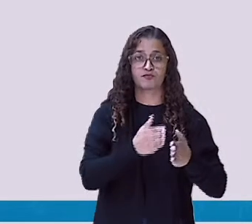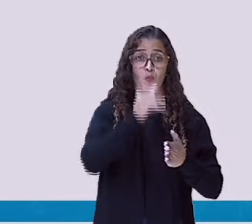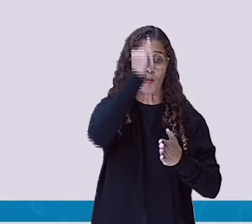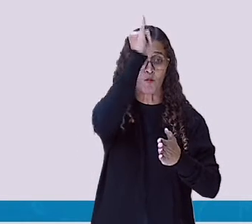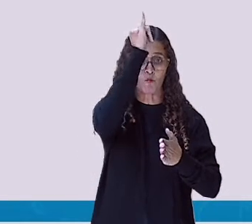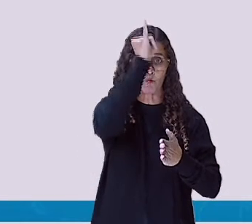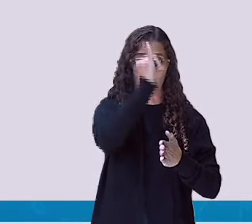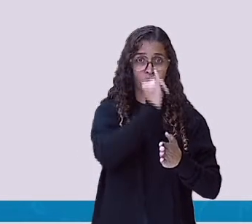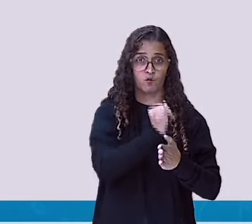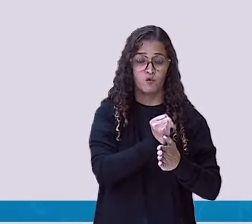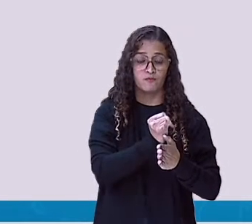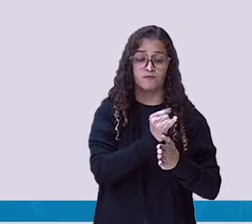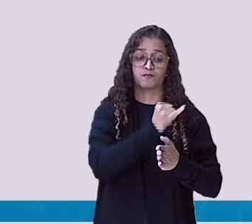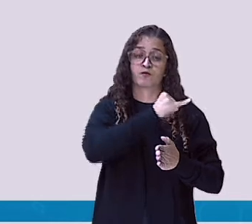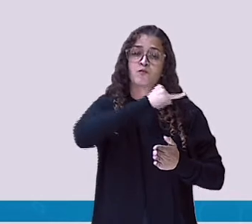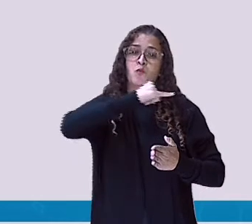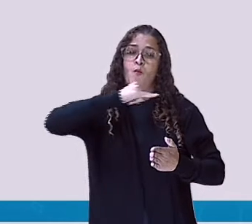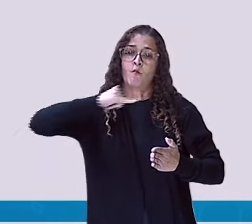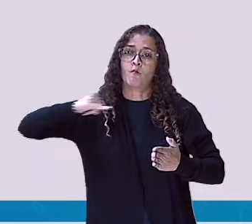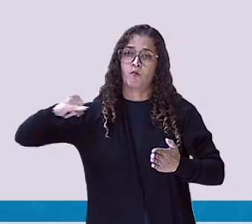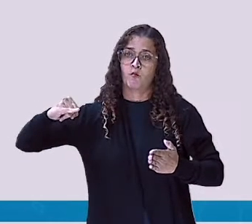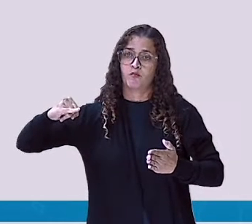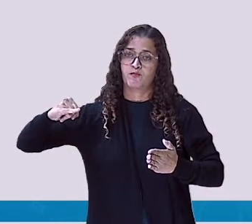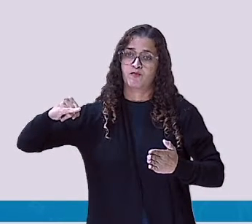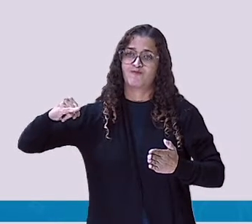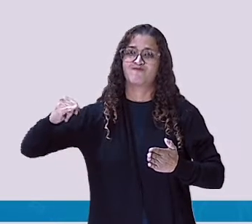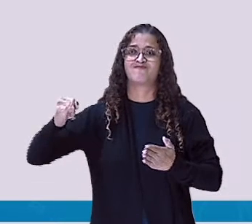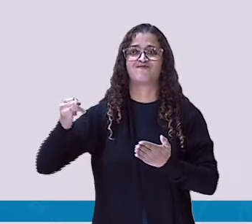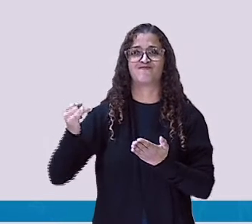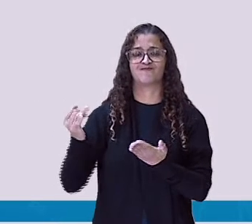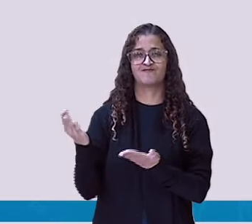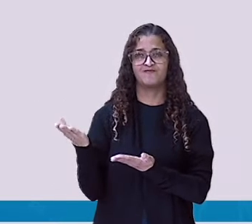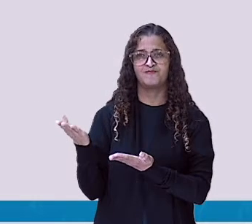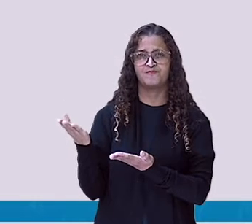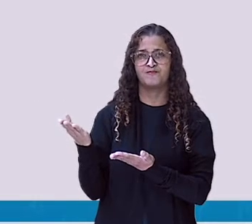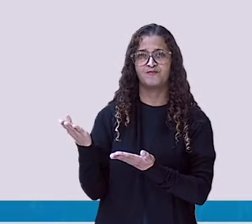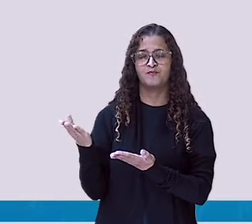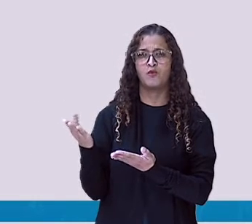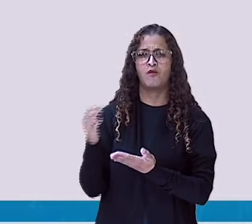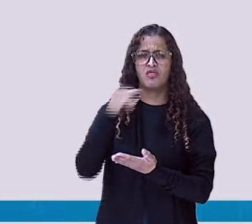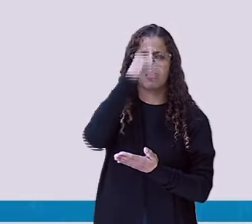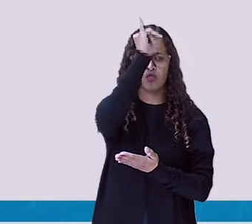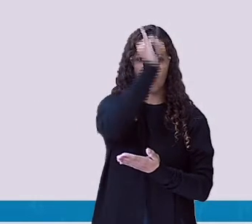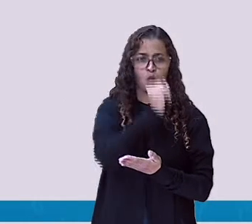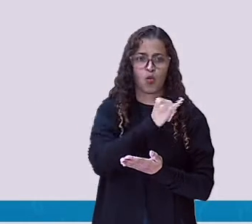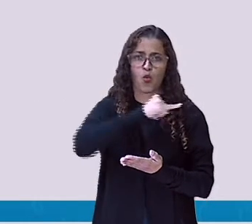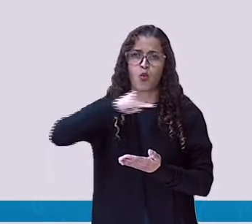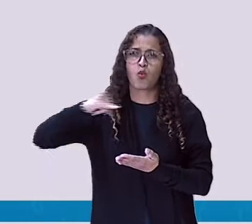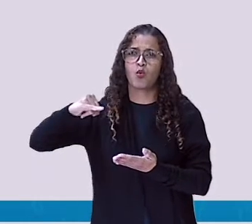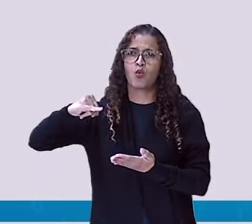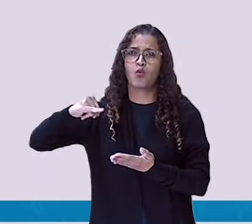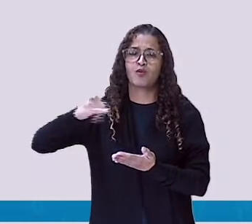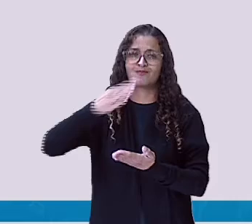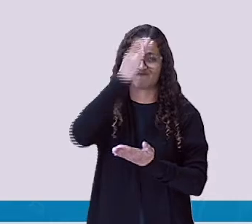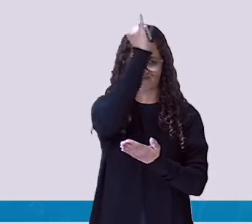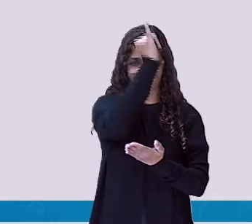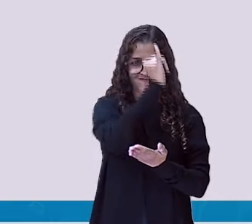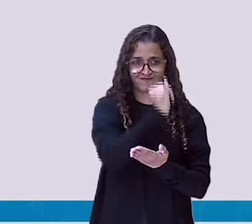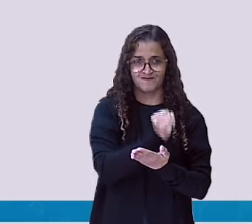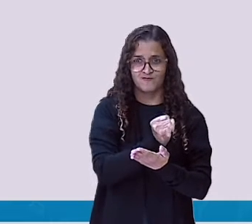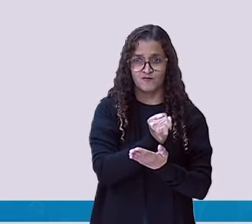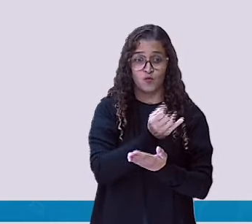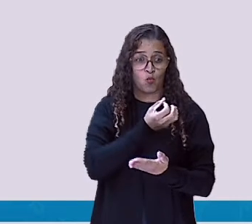na vertical e uma linha na horizontal. Na nossa linha vertical, nós vamos colocar